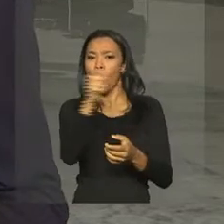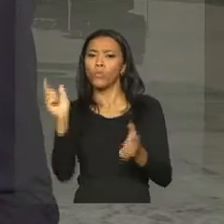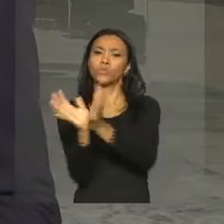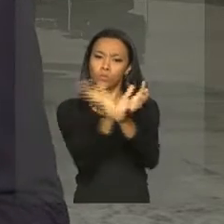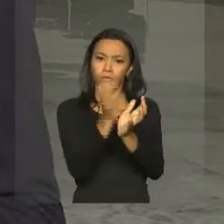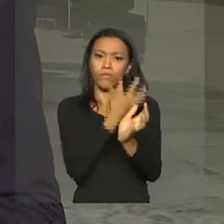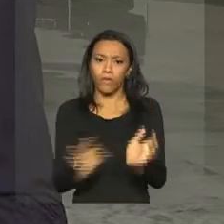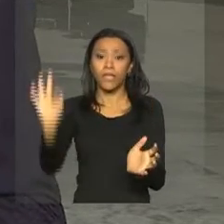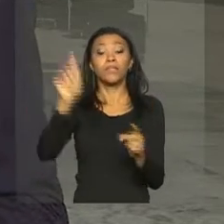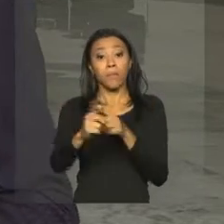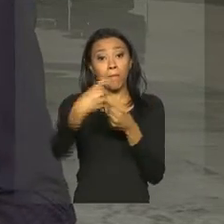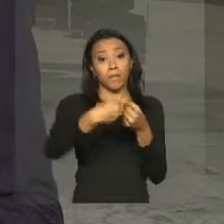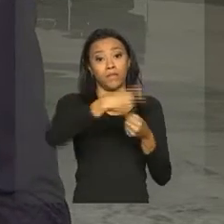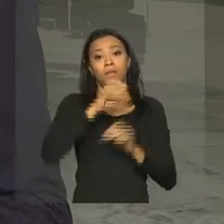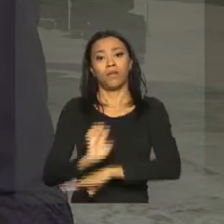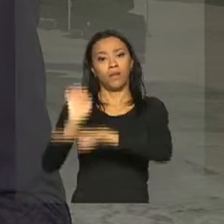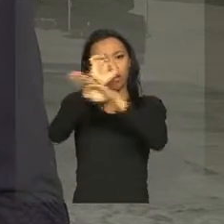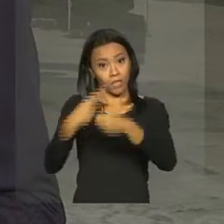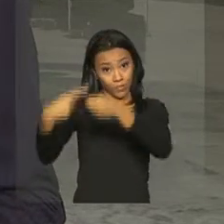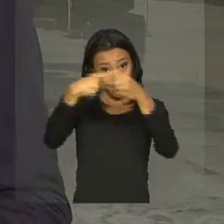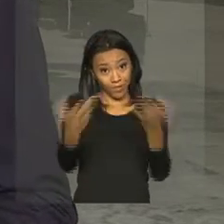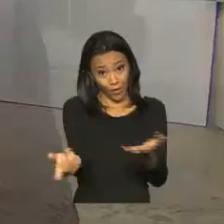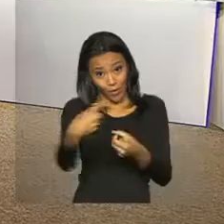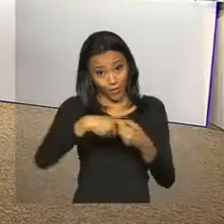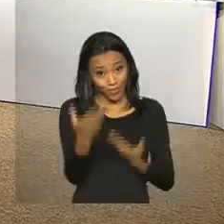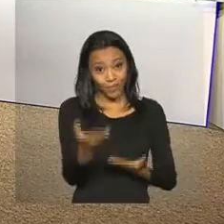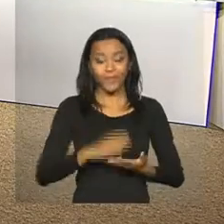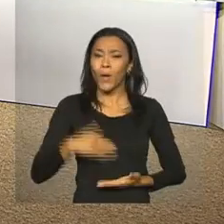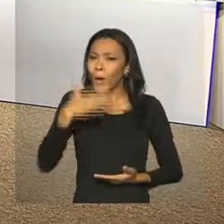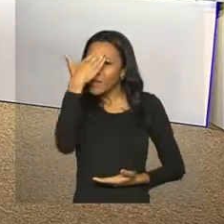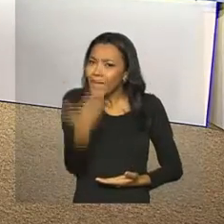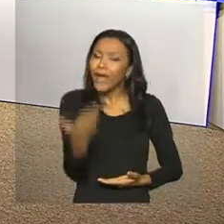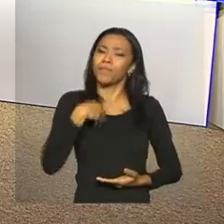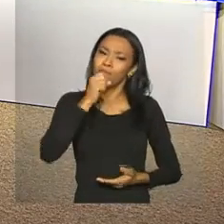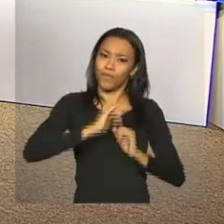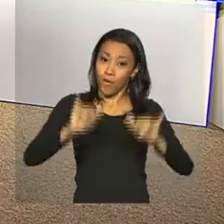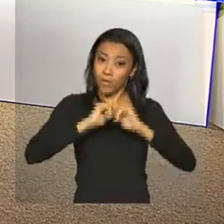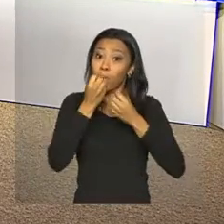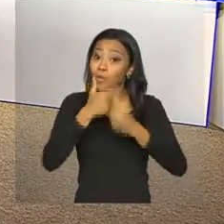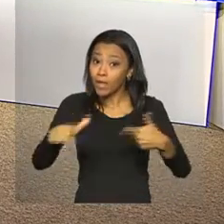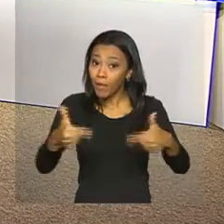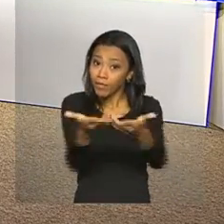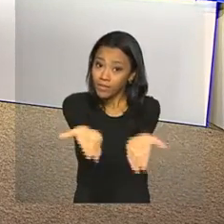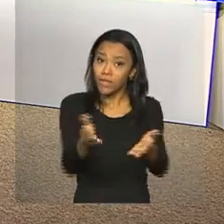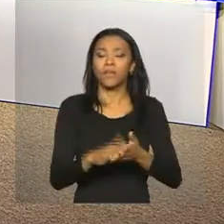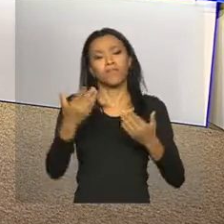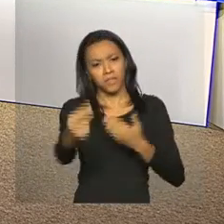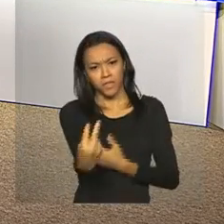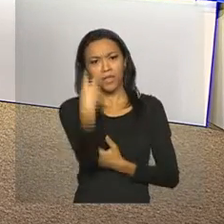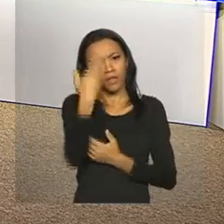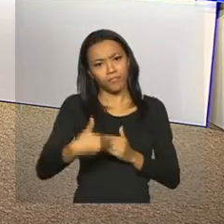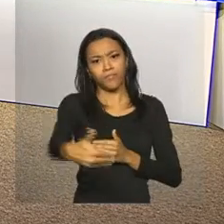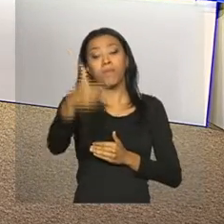parcerias com estados e municípios eu voto em você jaime é muito obrigado pelas informações bom trabalho pra você você acompanha ao longo de nossa